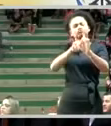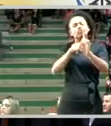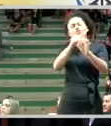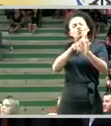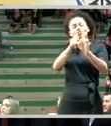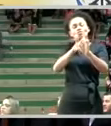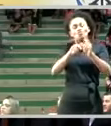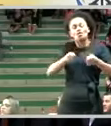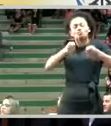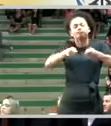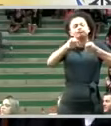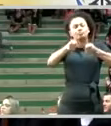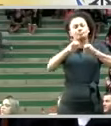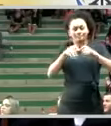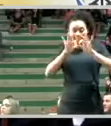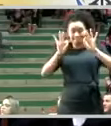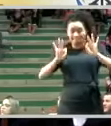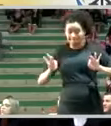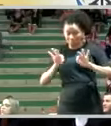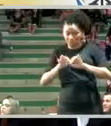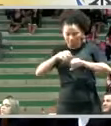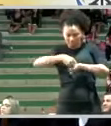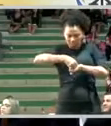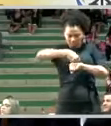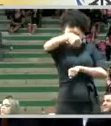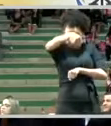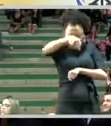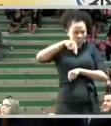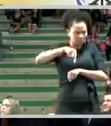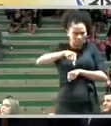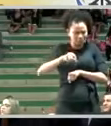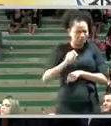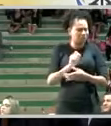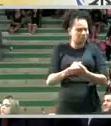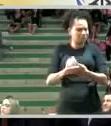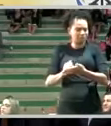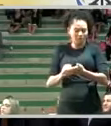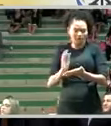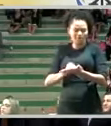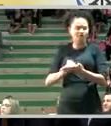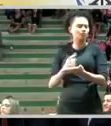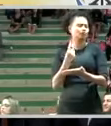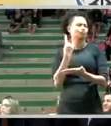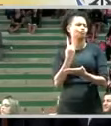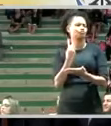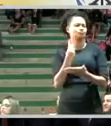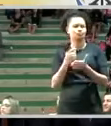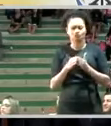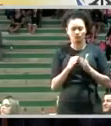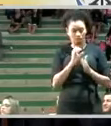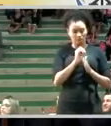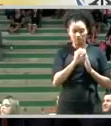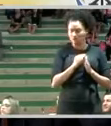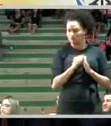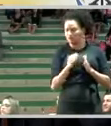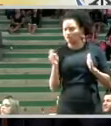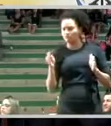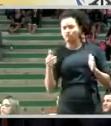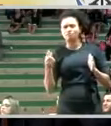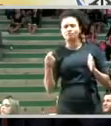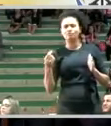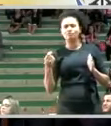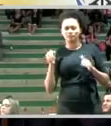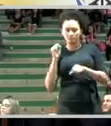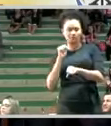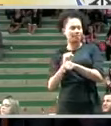Só que no projeto de Davi, no mapa de Davi, não estava escrito uma coisa: que entre 0 a 20 tinha uma parada